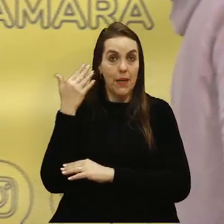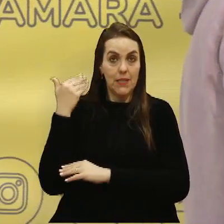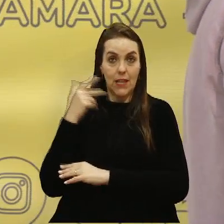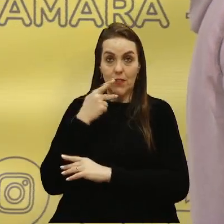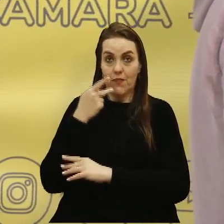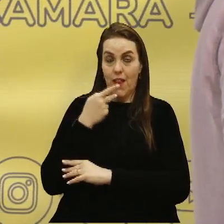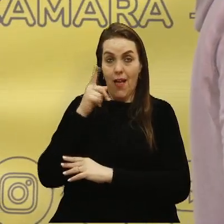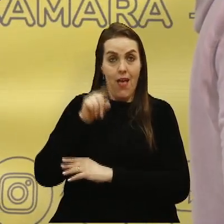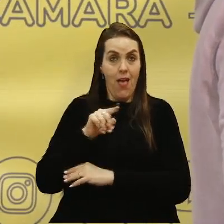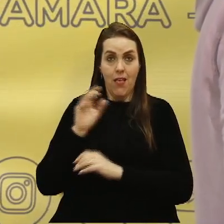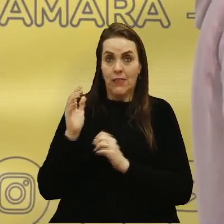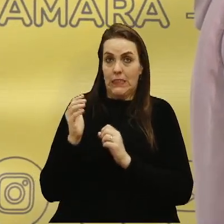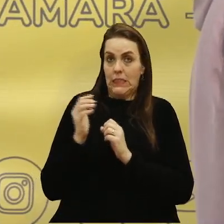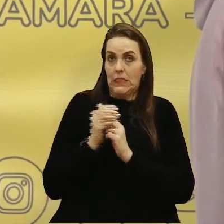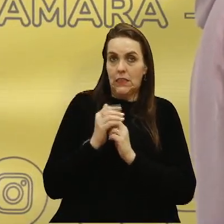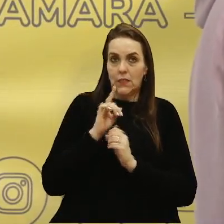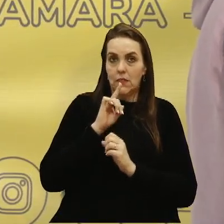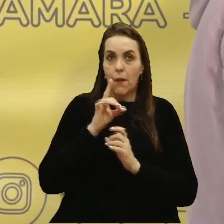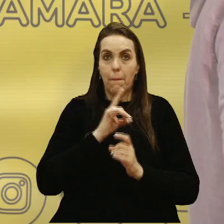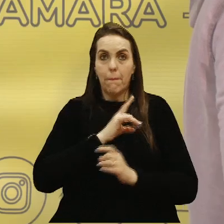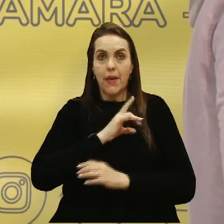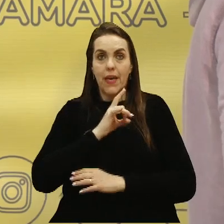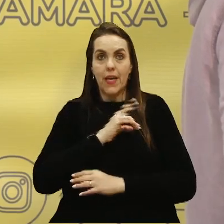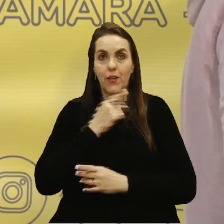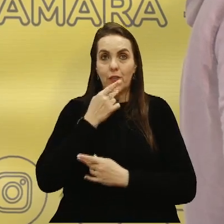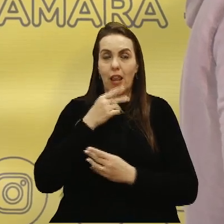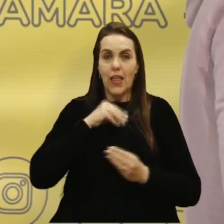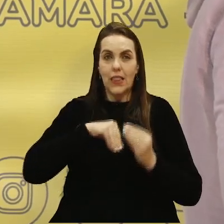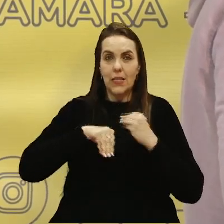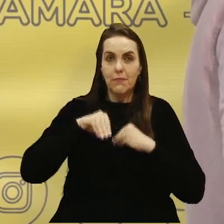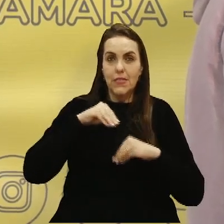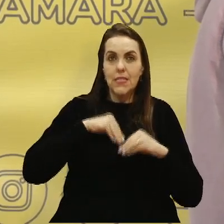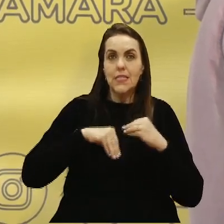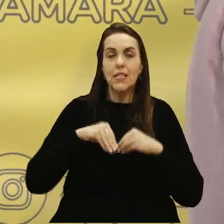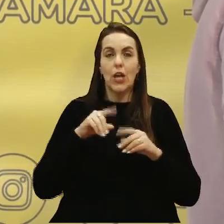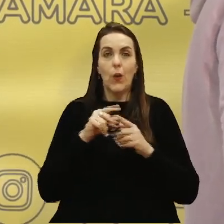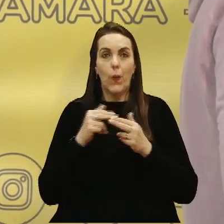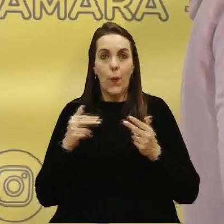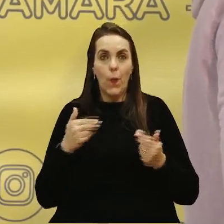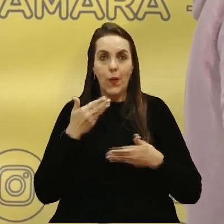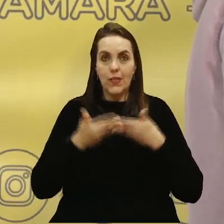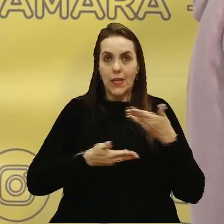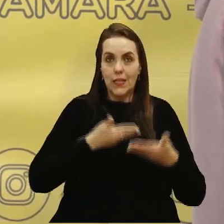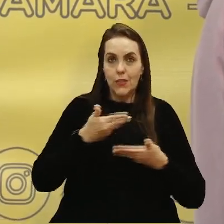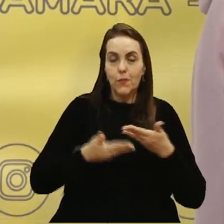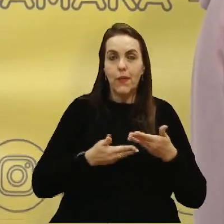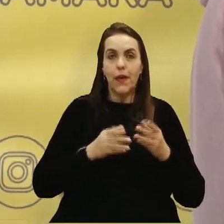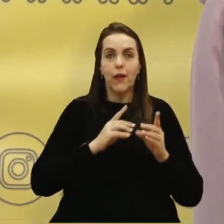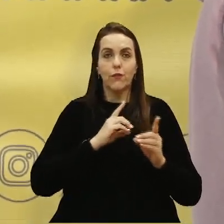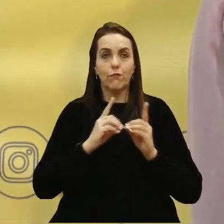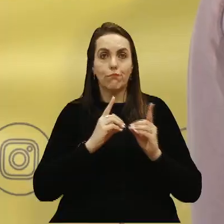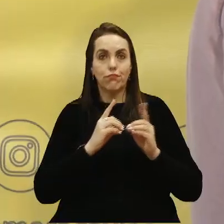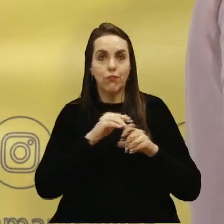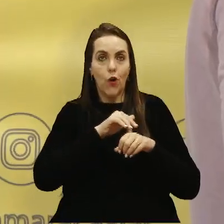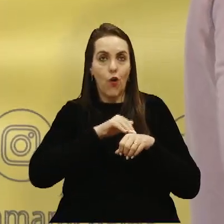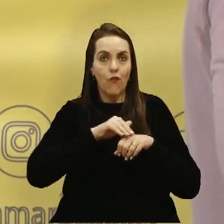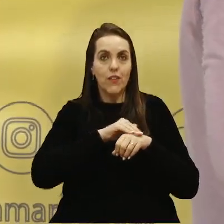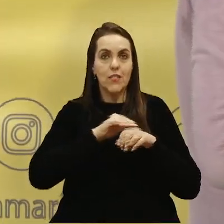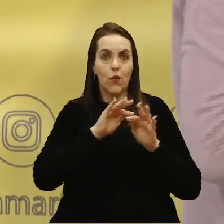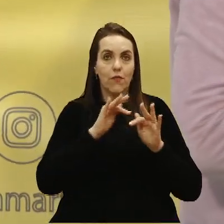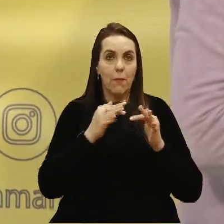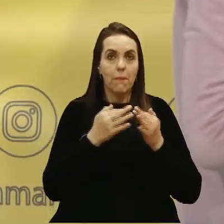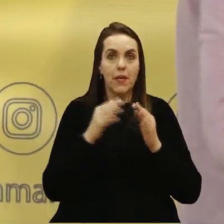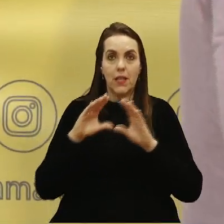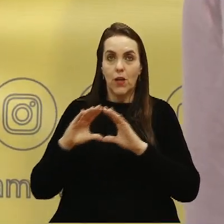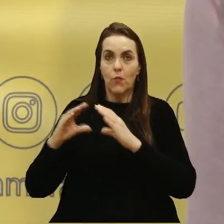vereadora? Muitas vezes tinha até medo de falar de depressão, de fazer consultas, de dialogar com a família, com a comunidade, ou